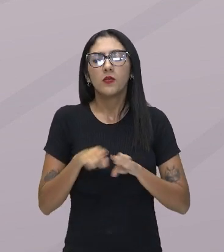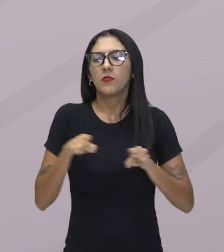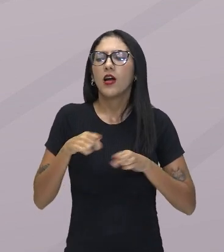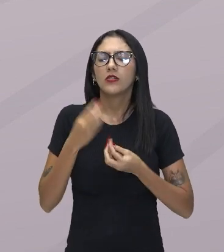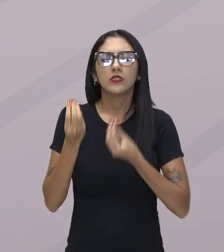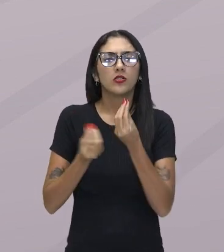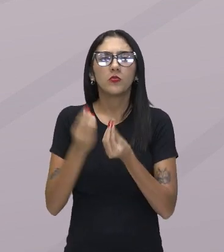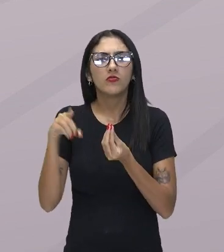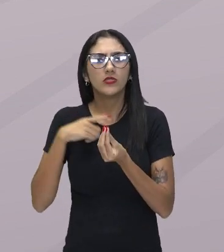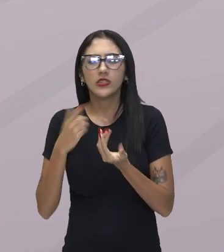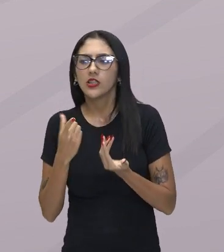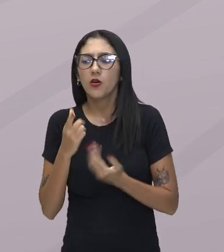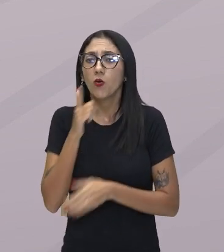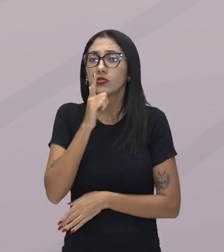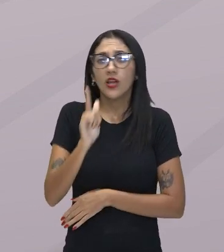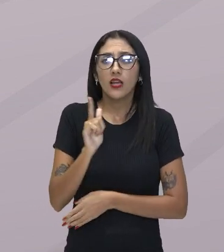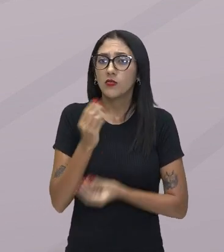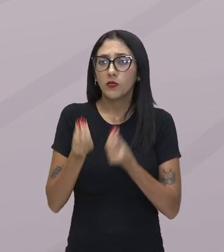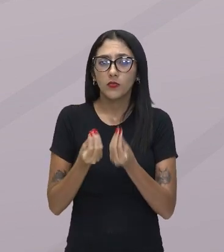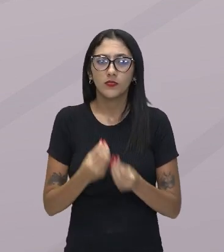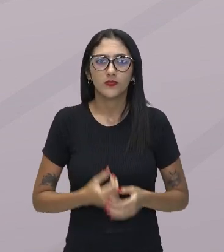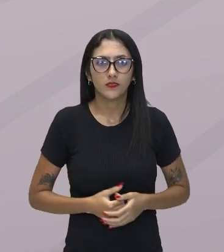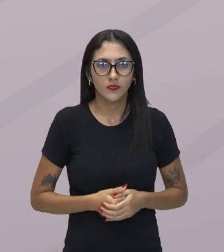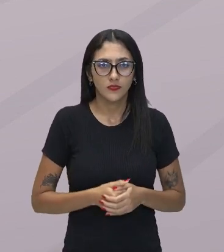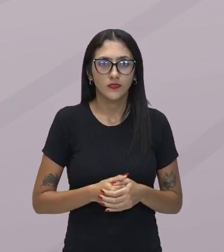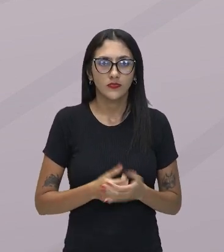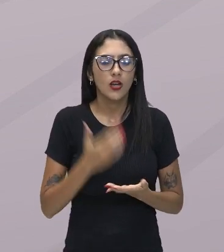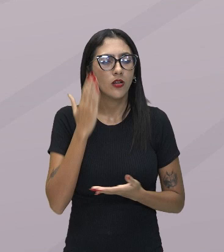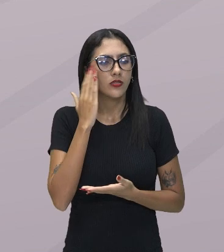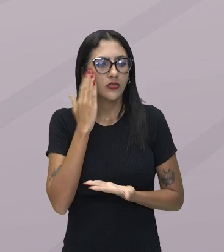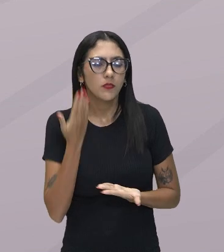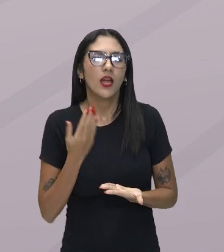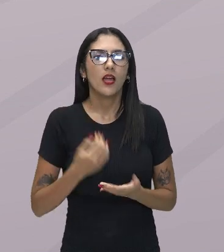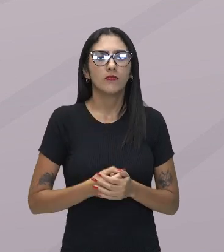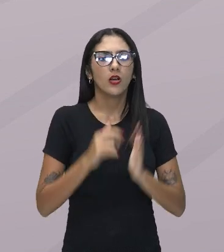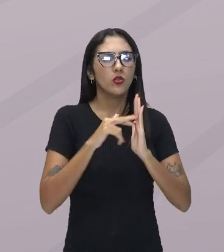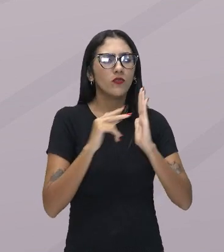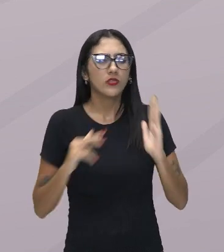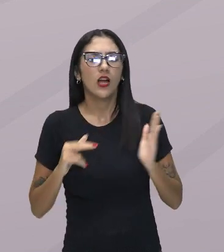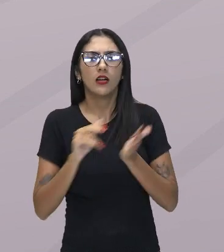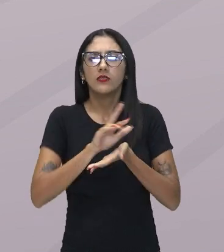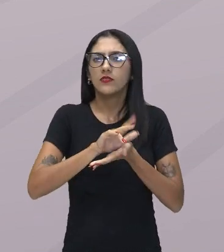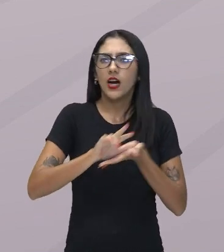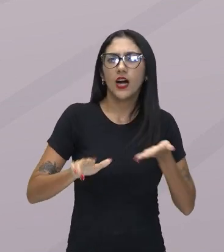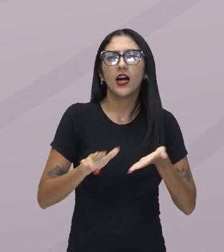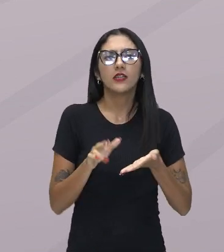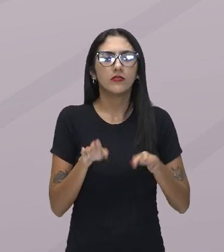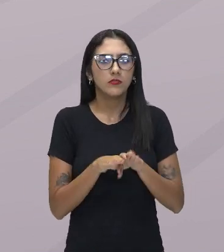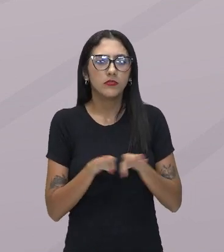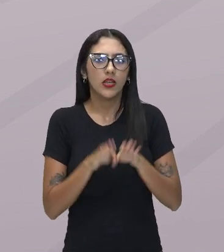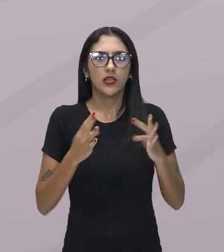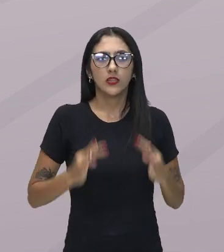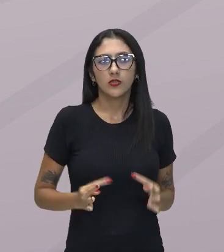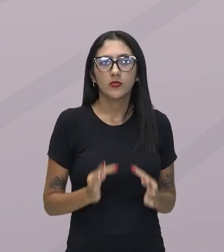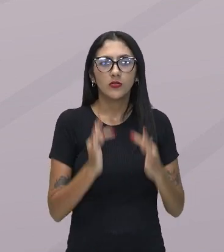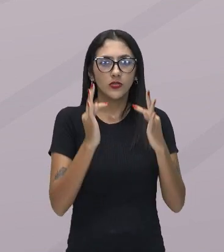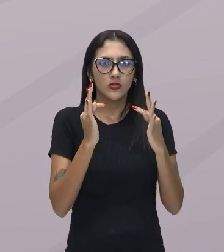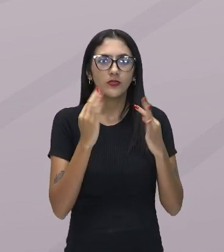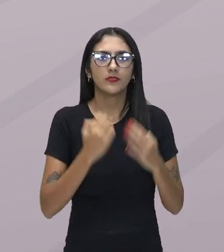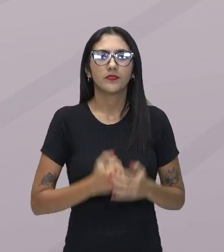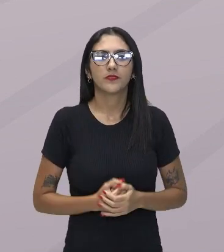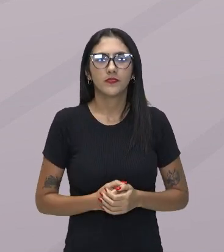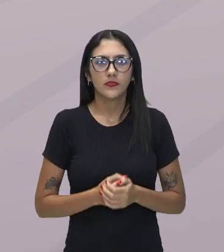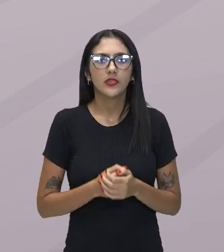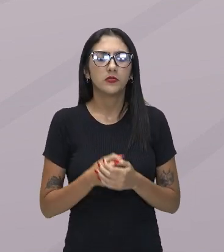tão engajado, cara? Bom, eu tenho buscado sempre me manter atualizado com relação ao mercado e às tecnologias, né? Além disso, a gente tem que procurar